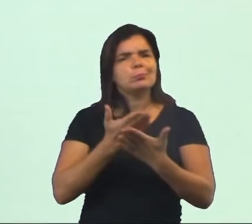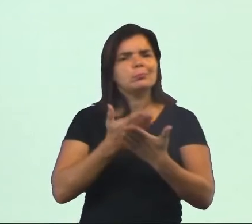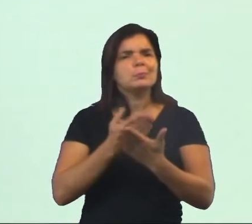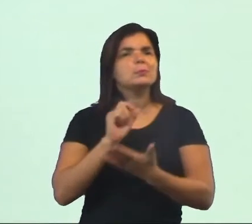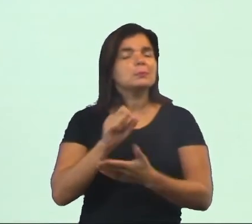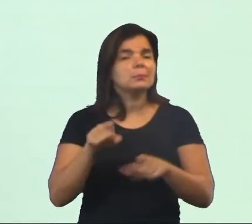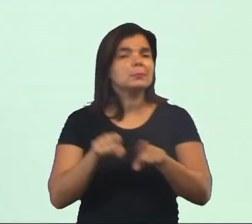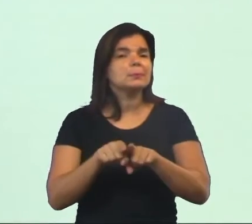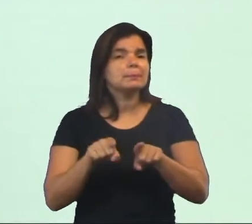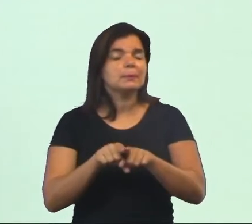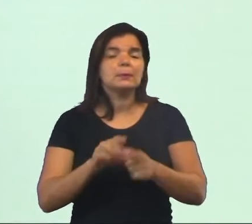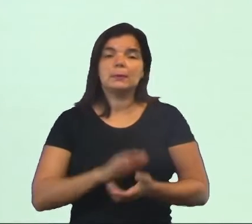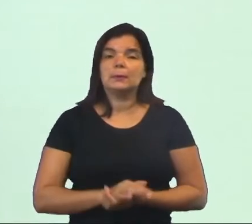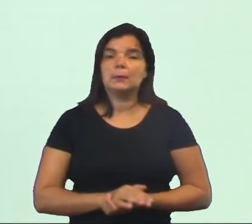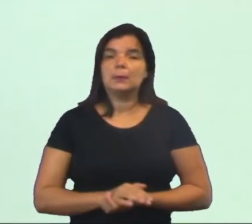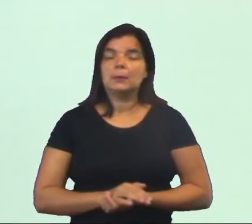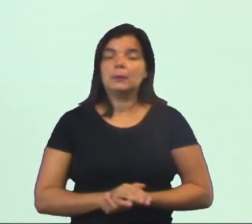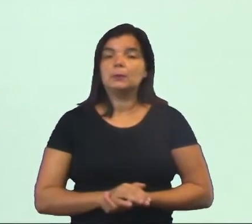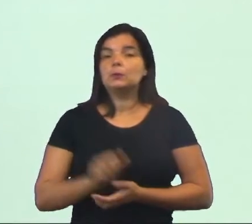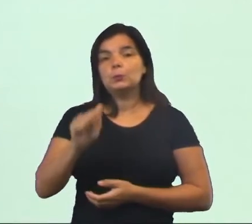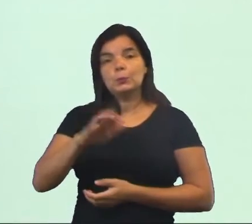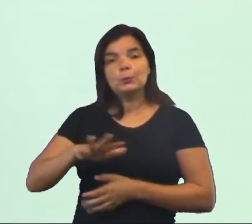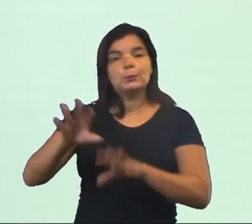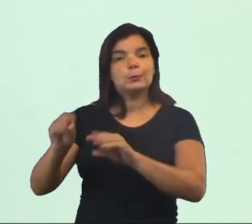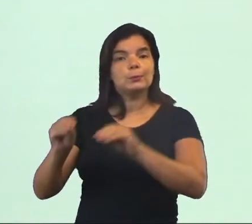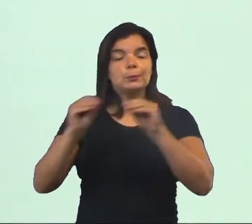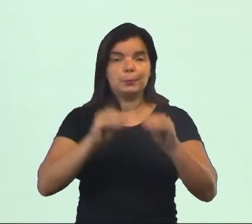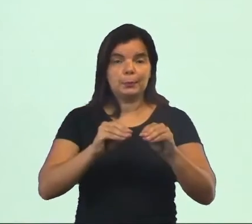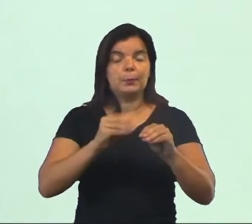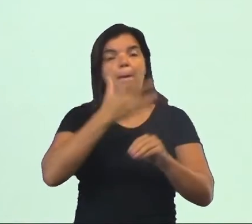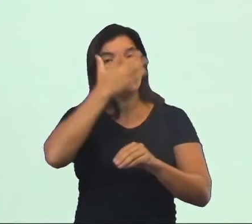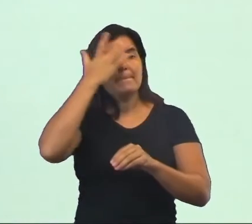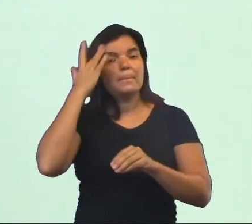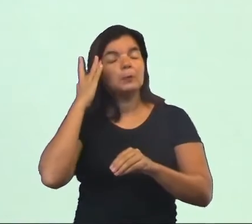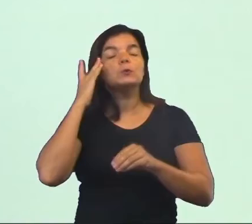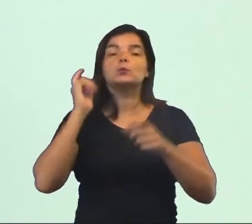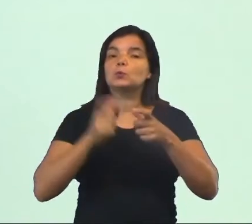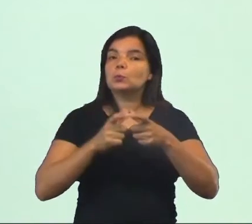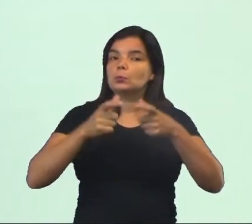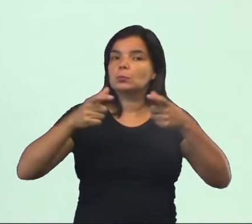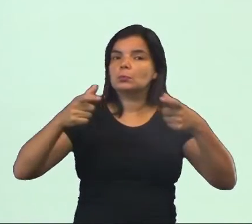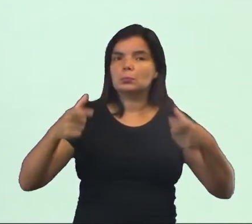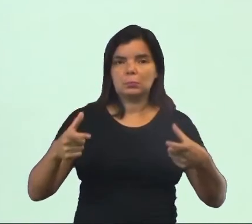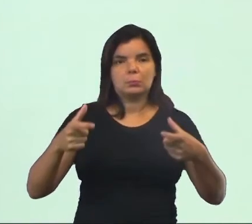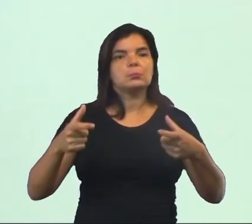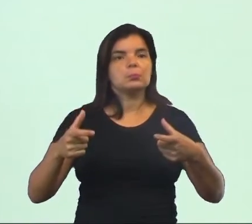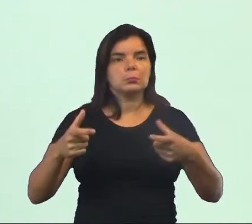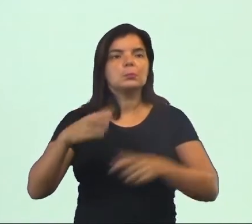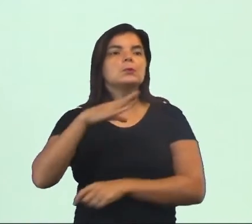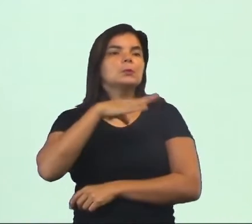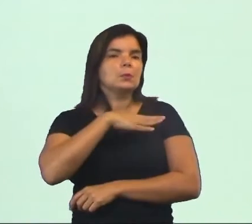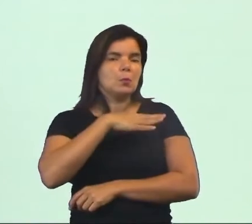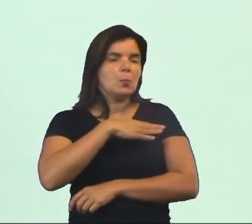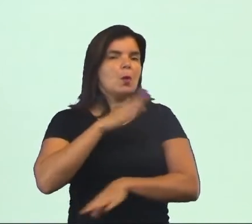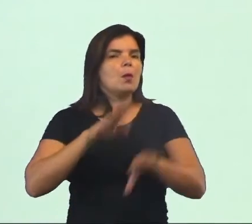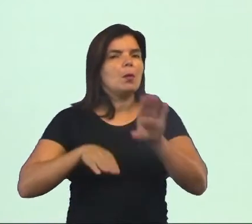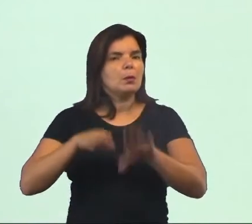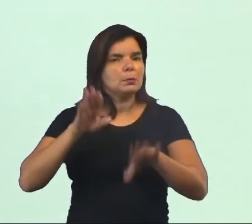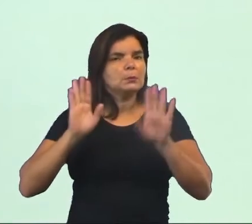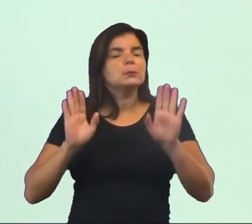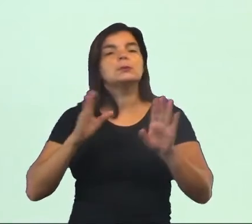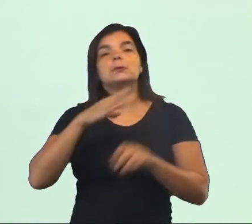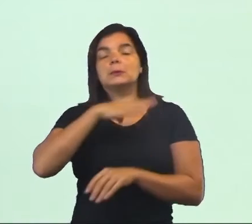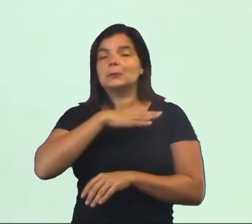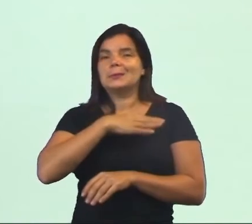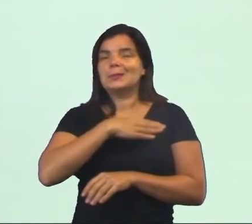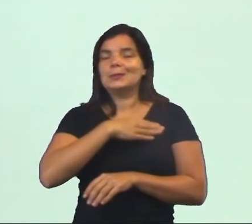sobre também. Na vinda, né, de um grande volume de pessoas, um crescimento desordenado das nossas cidades, muitas vezes a cidade